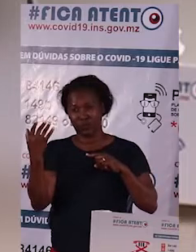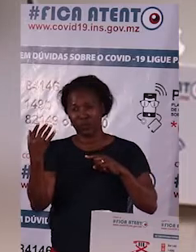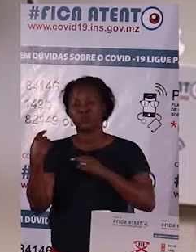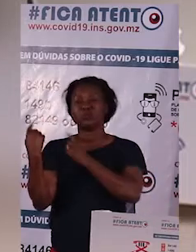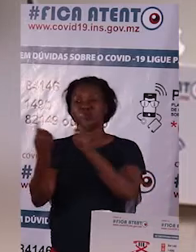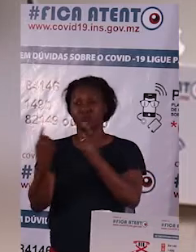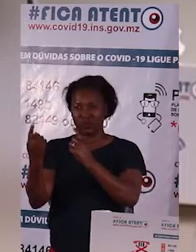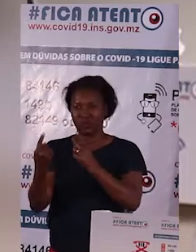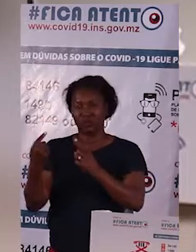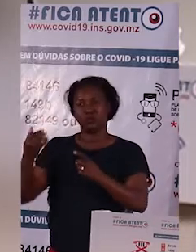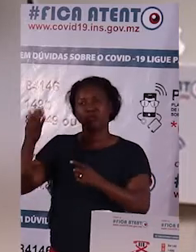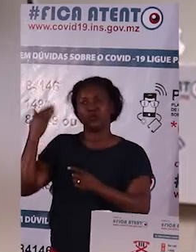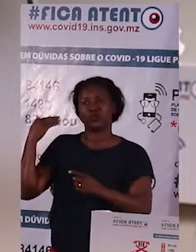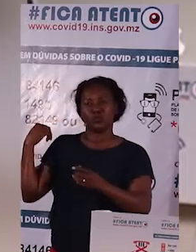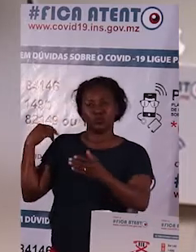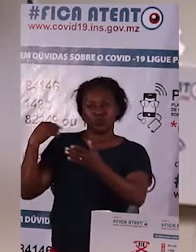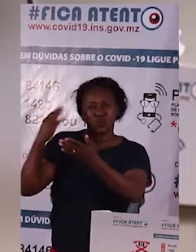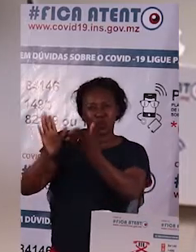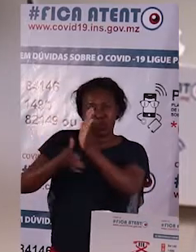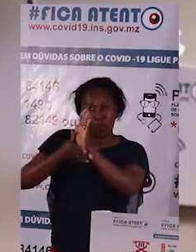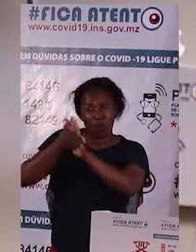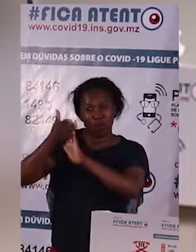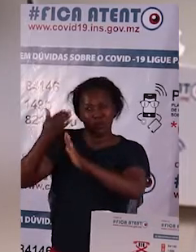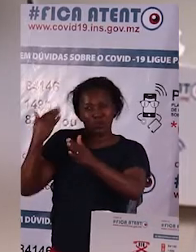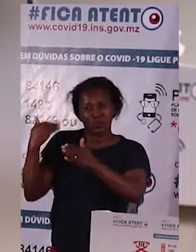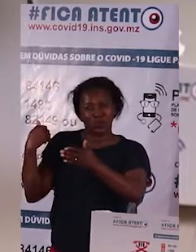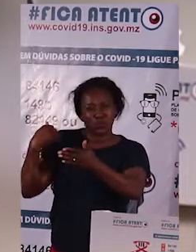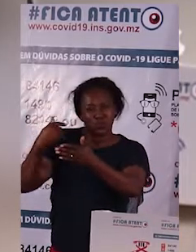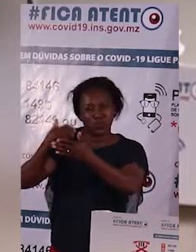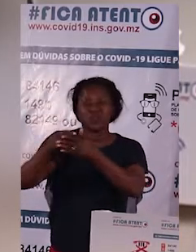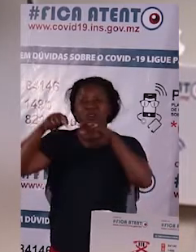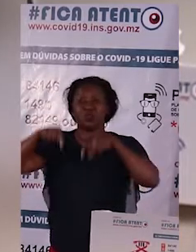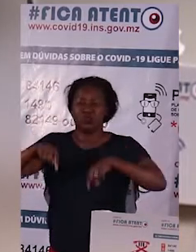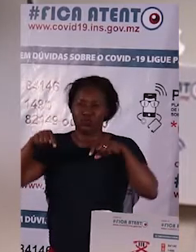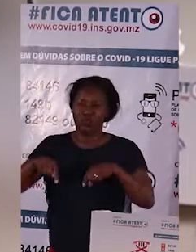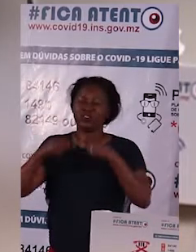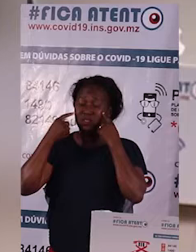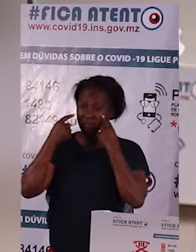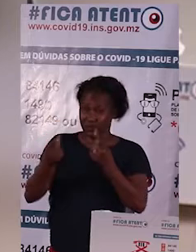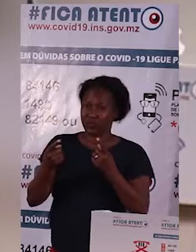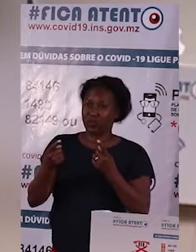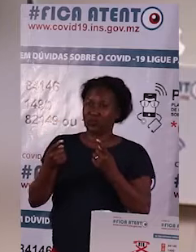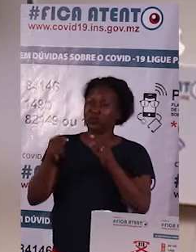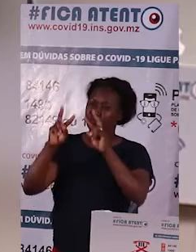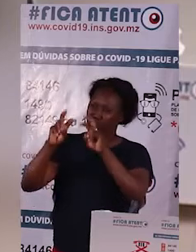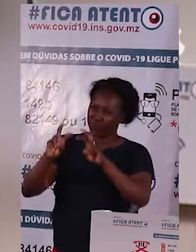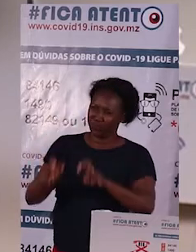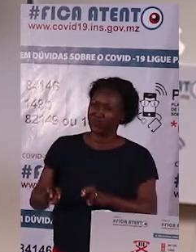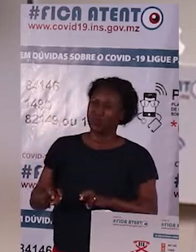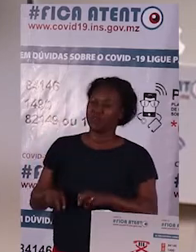casos, desde o início da epidemia até hoje, e vemos ali que nós realizamos até